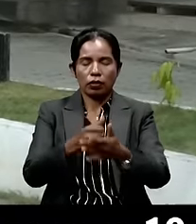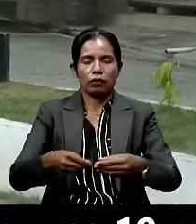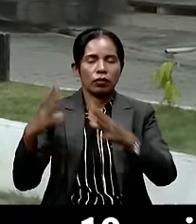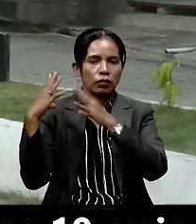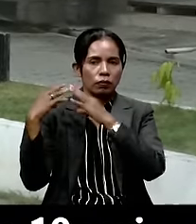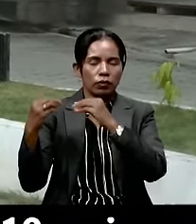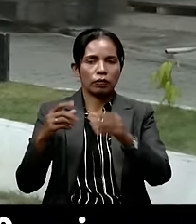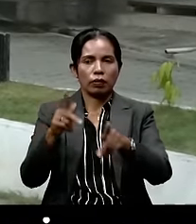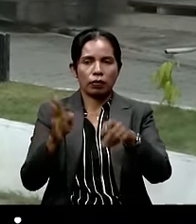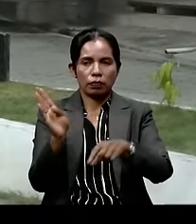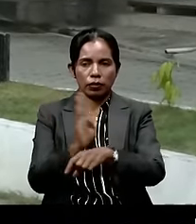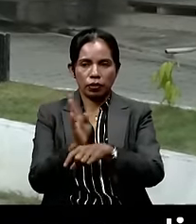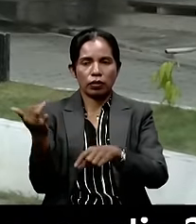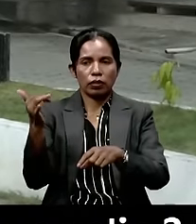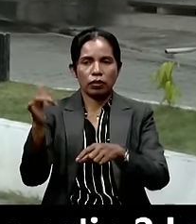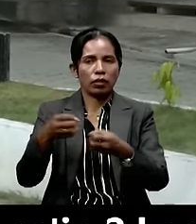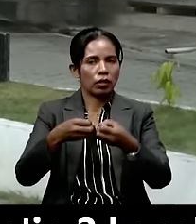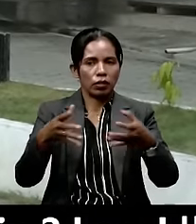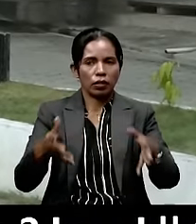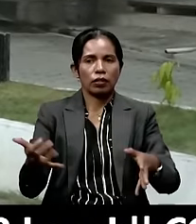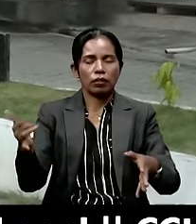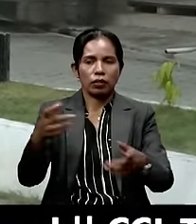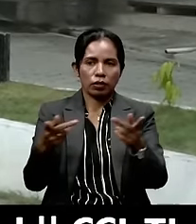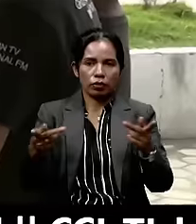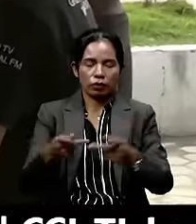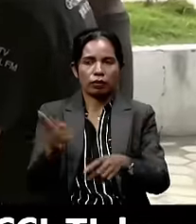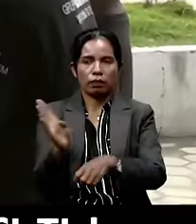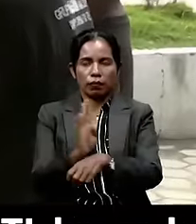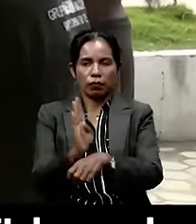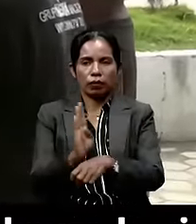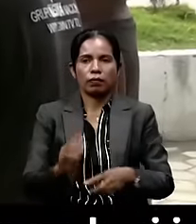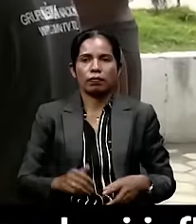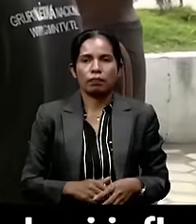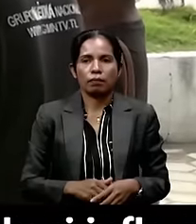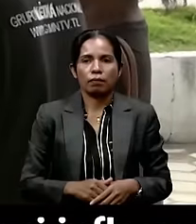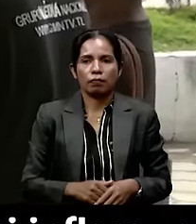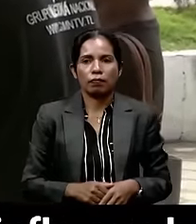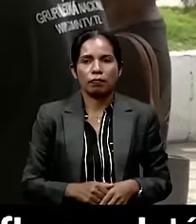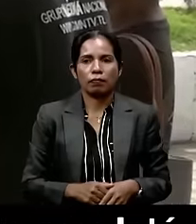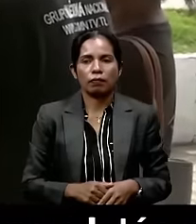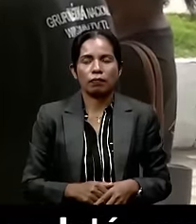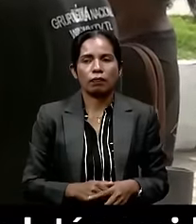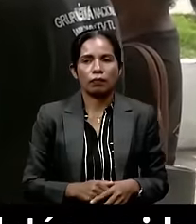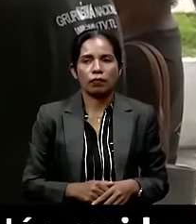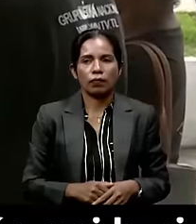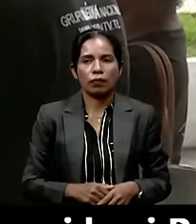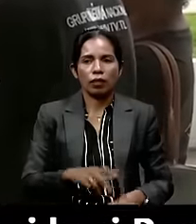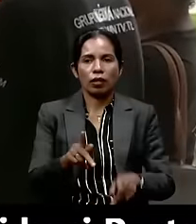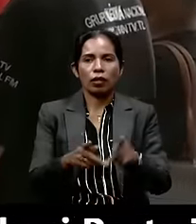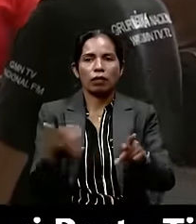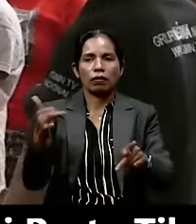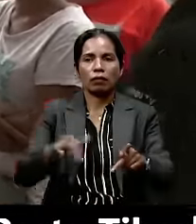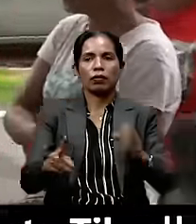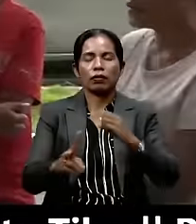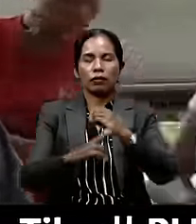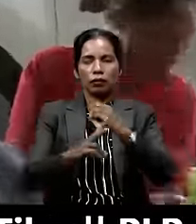para negociante sirane B, mas lá com ona sirane fatin negocio. Comunidade Sira nebe sa